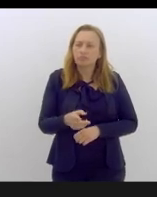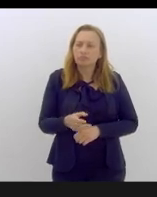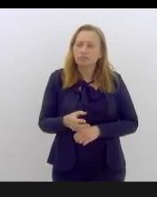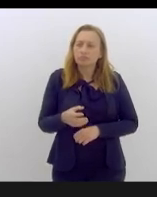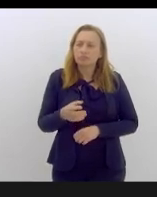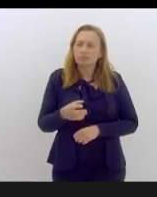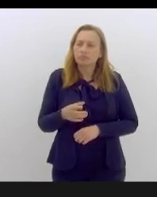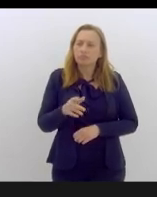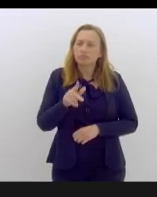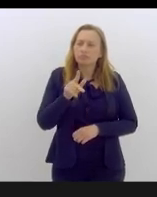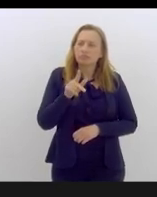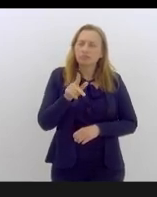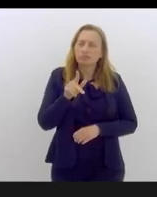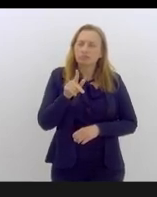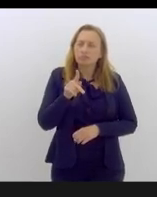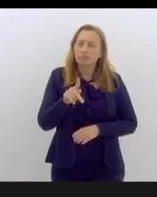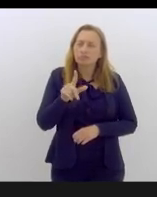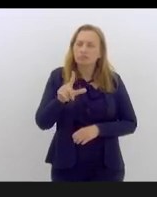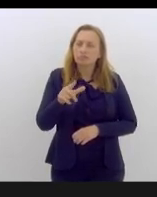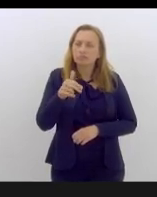PR